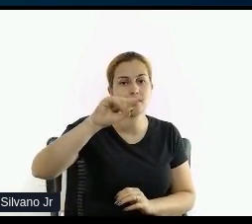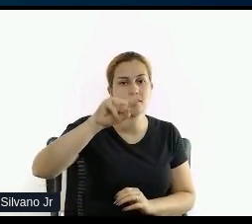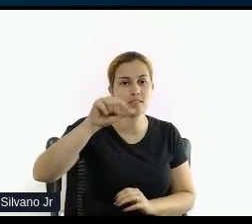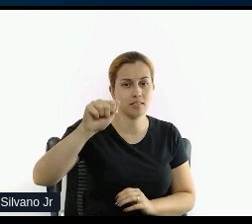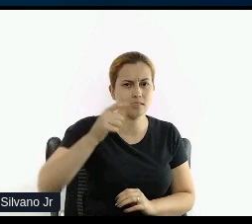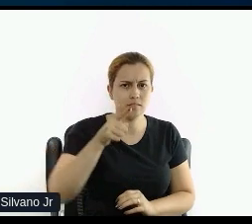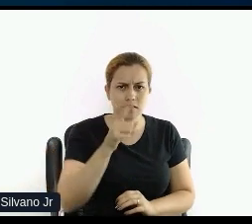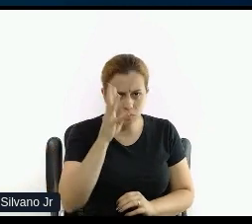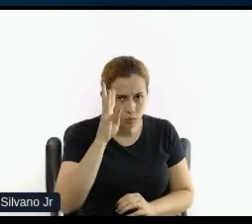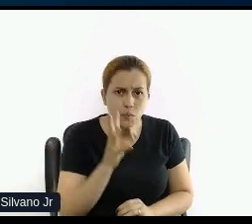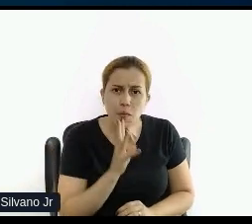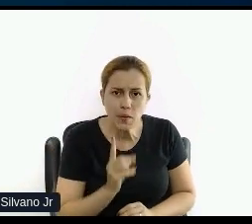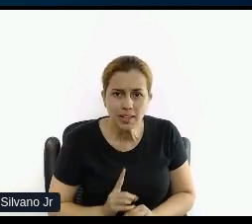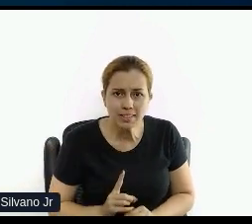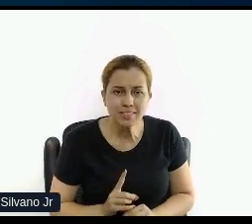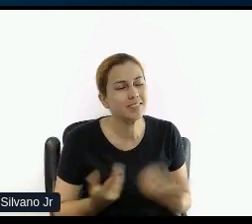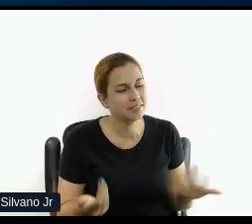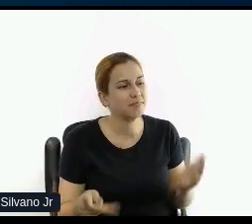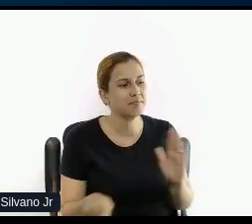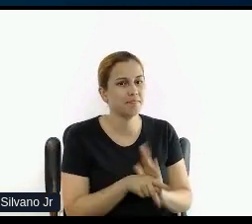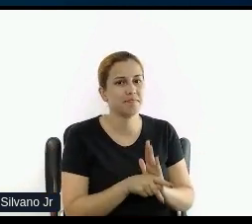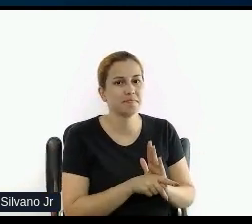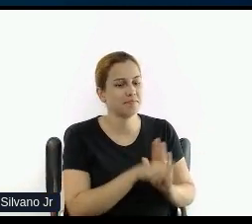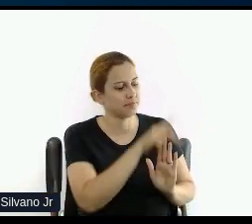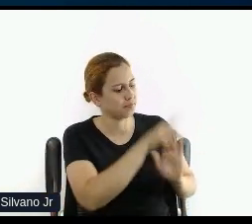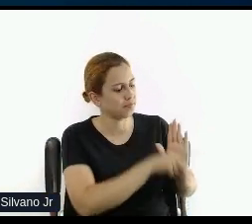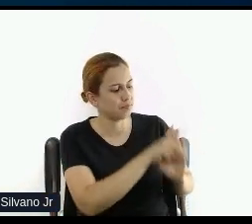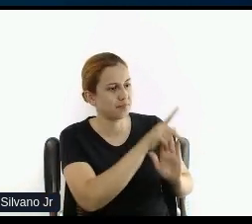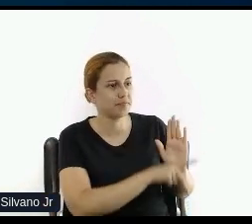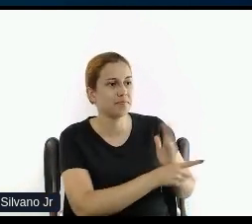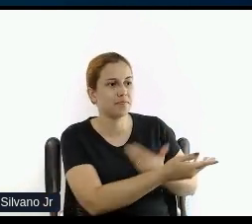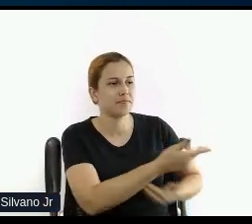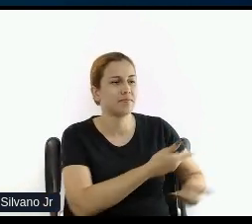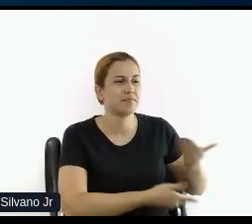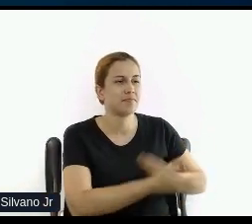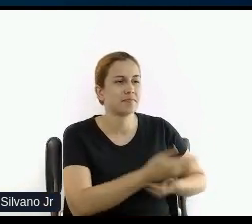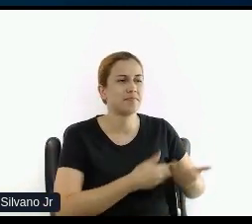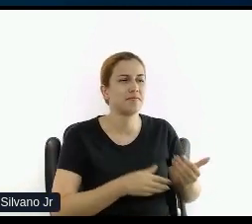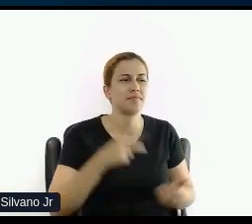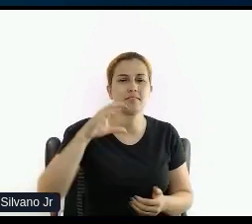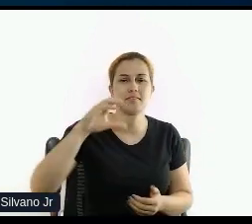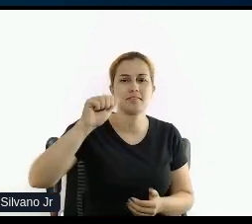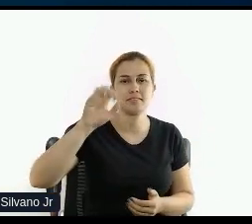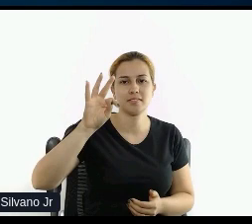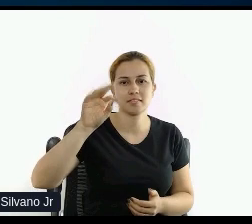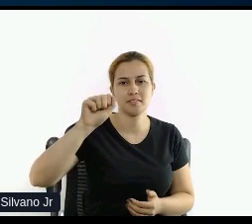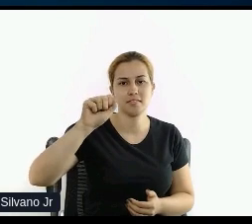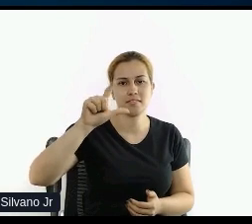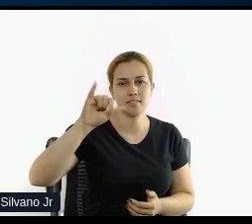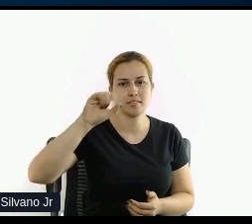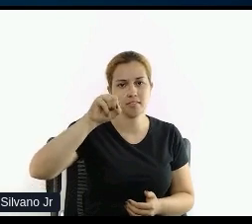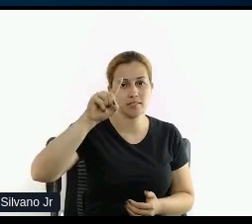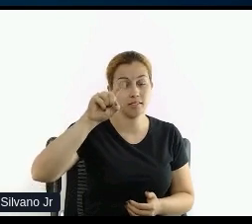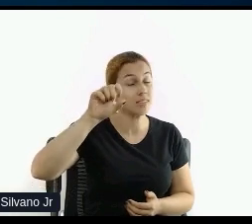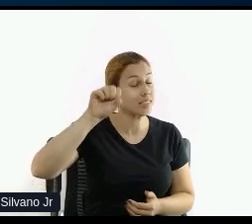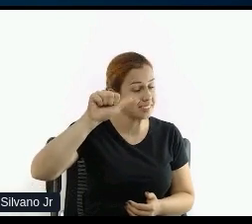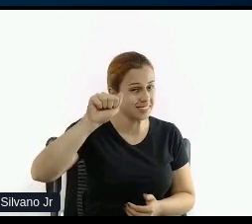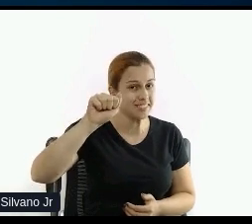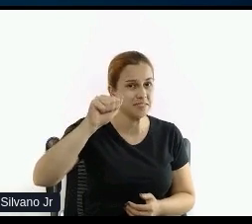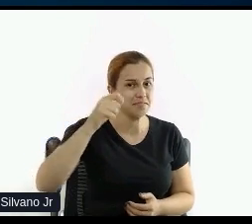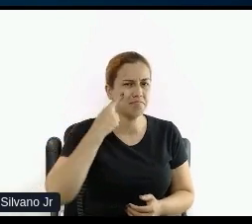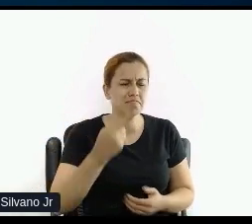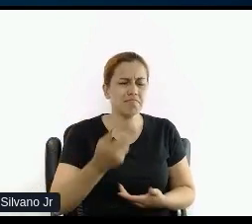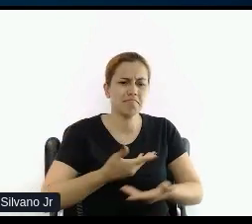ZUP Innovation ela tem uma série de programas de formação, tem programas voltados para pessoas que querem fazer transição de área, pessoas de